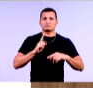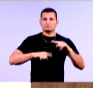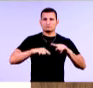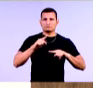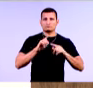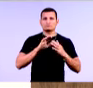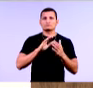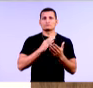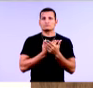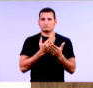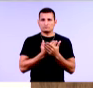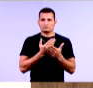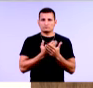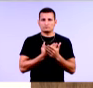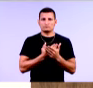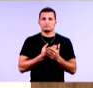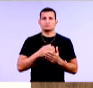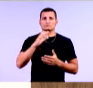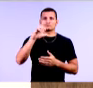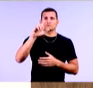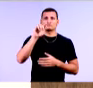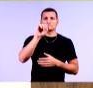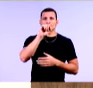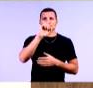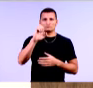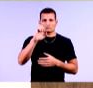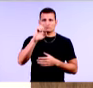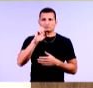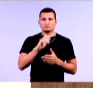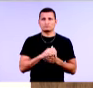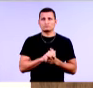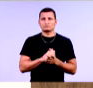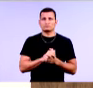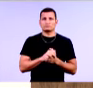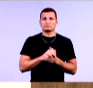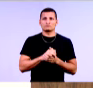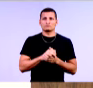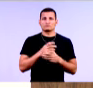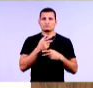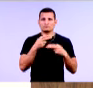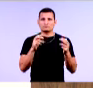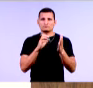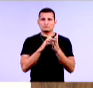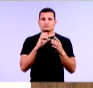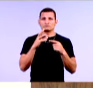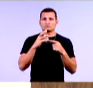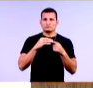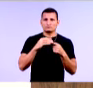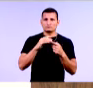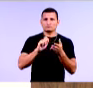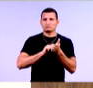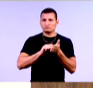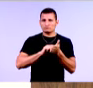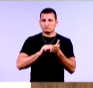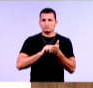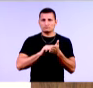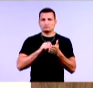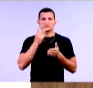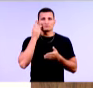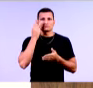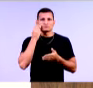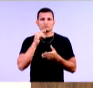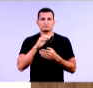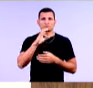né, seria uma classe. Os objetos cientificados, caneta, lápis, borracha. Né? No caso, uma